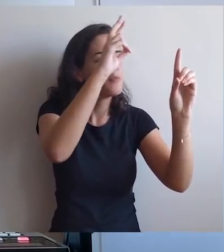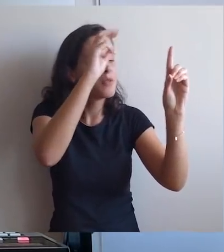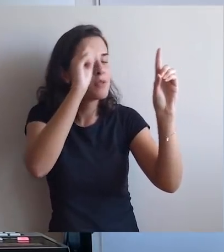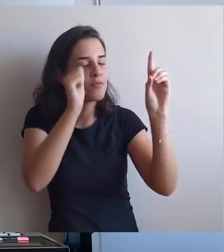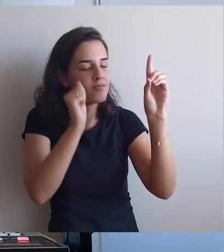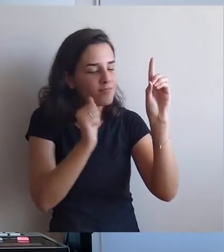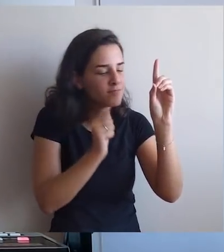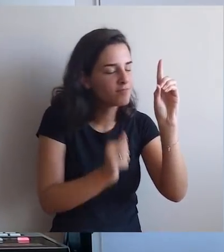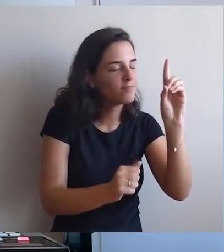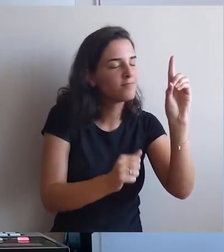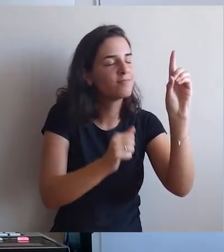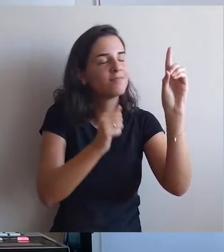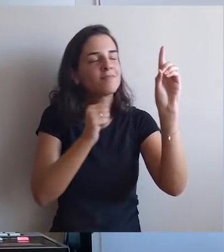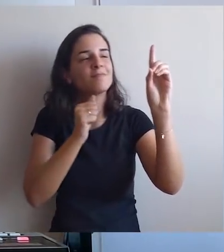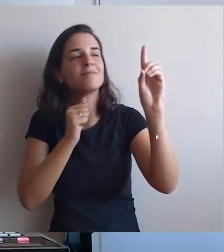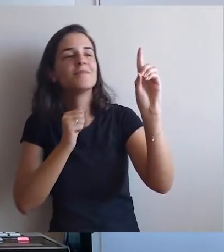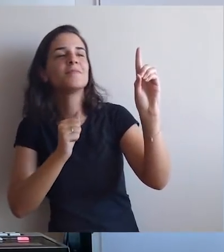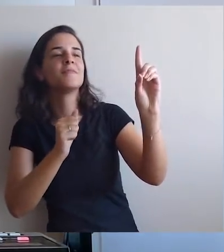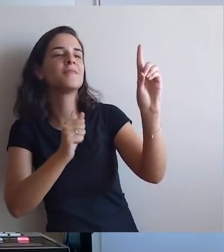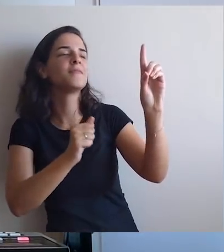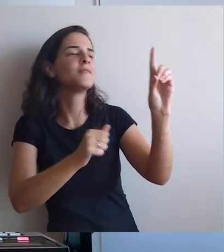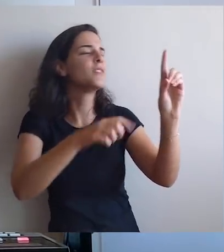Santo, santo é o Senhor